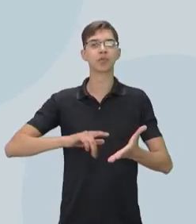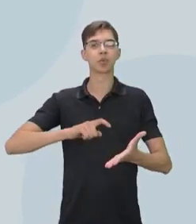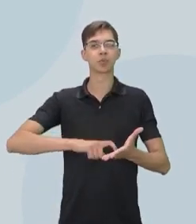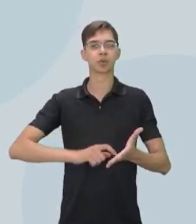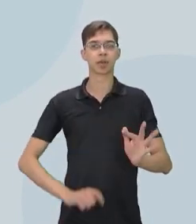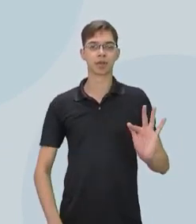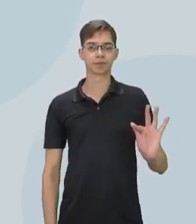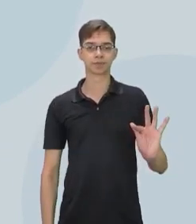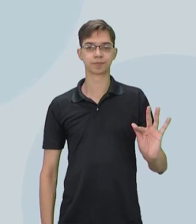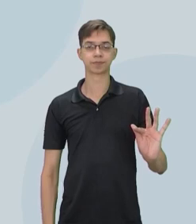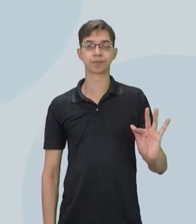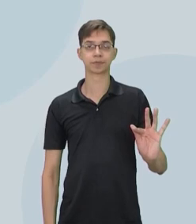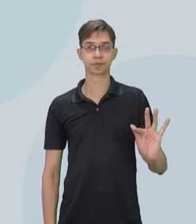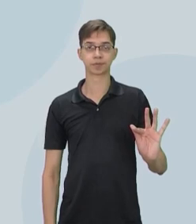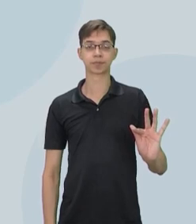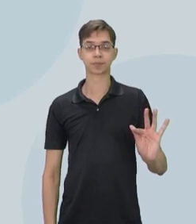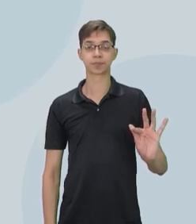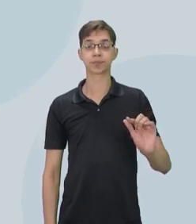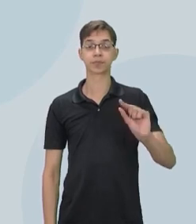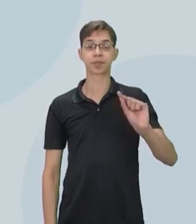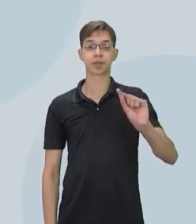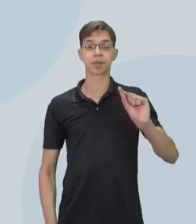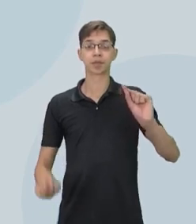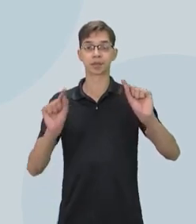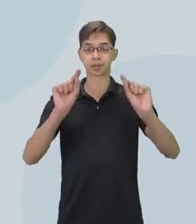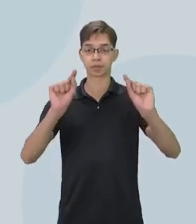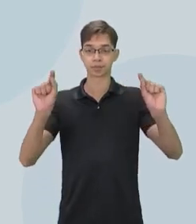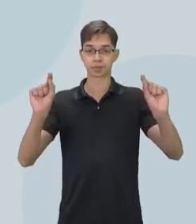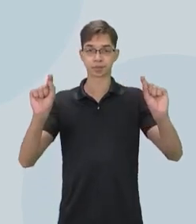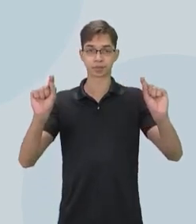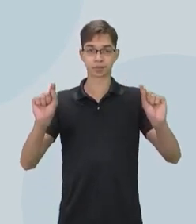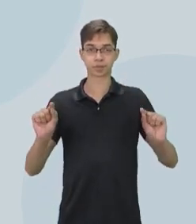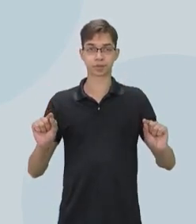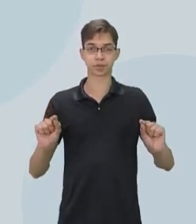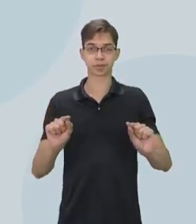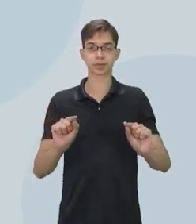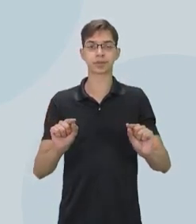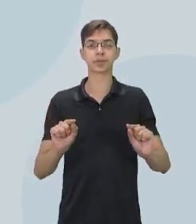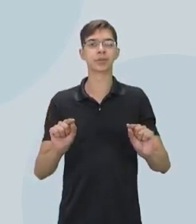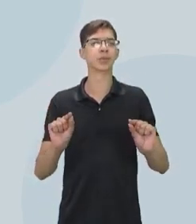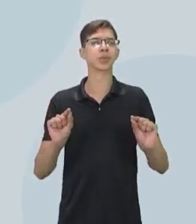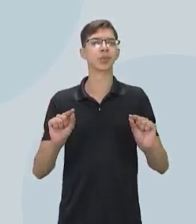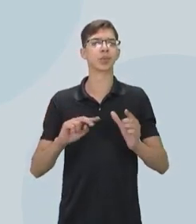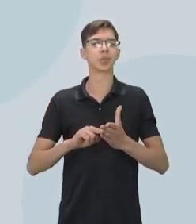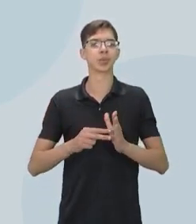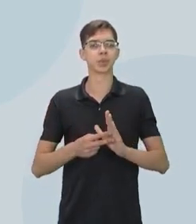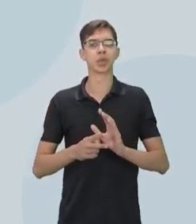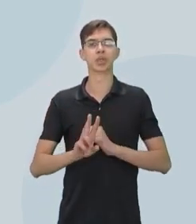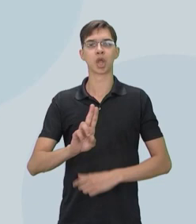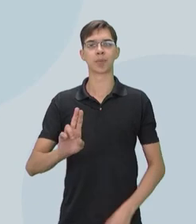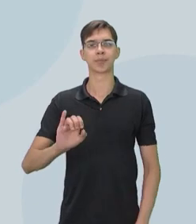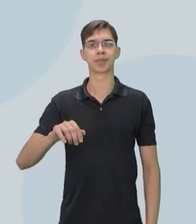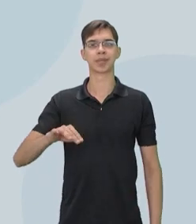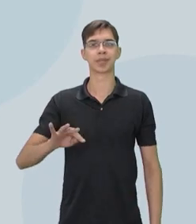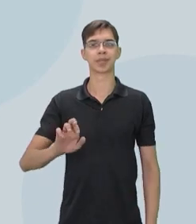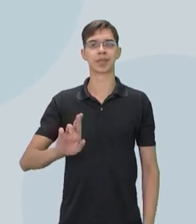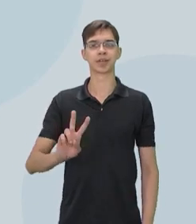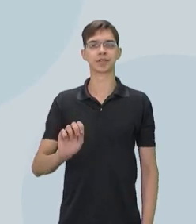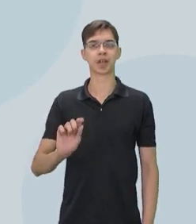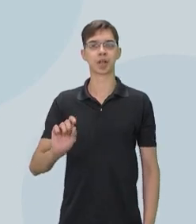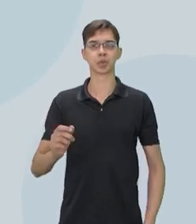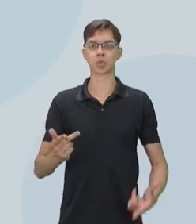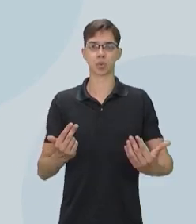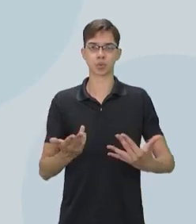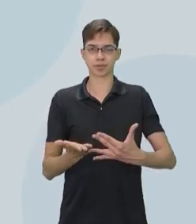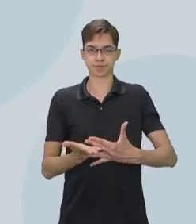intervalo, né, esse colchete aí, é num intervalo de menos 2π a 2π,